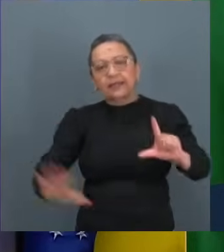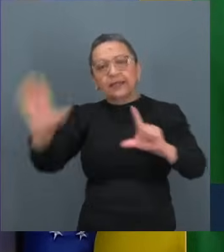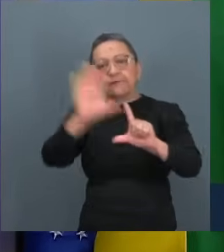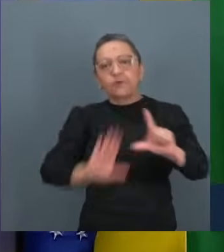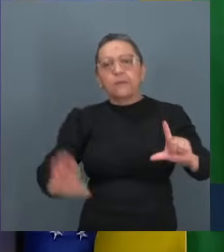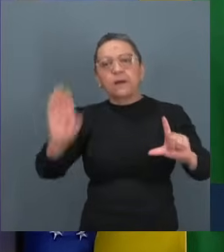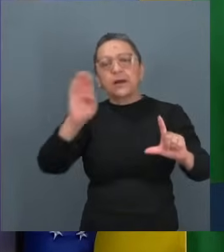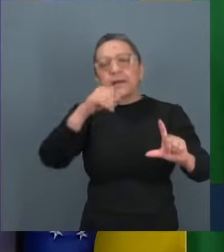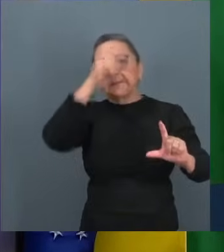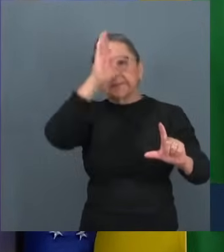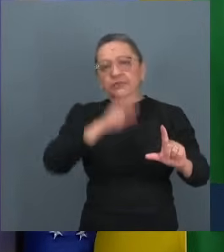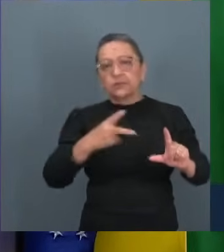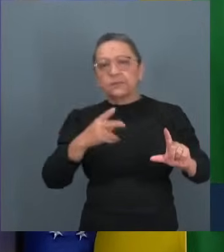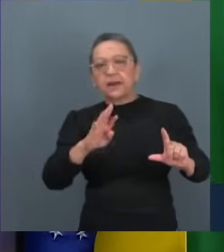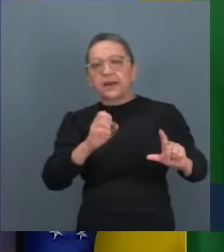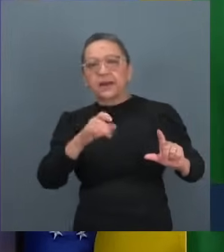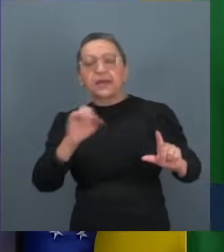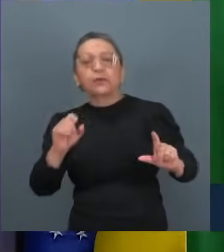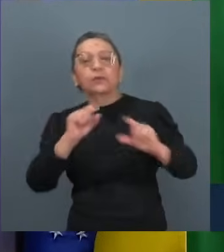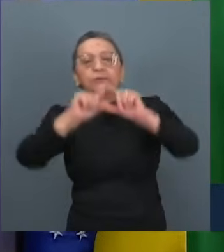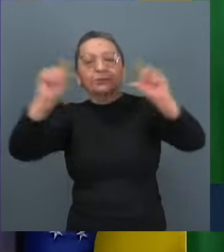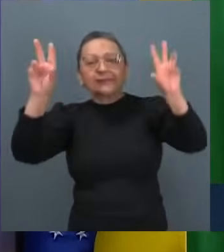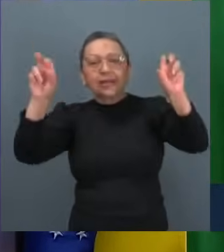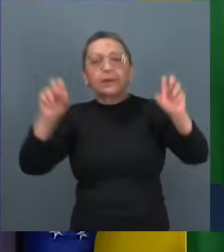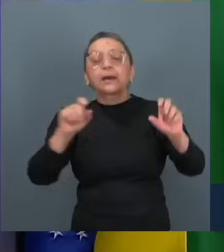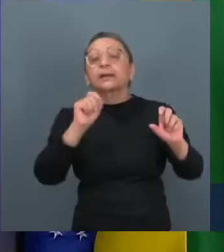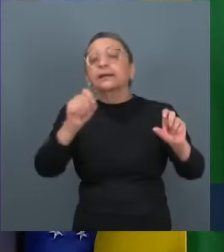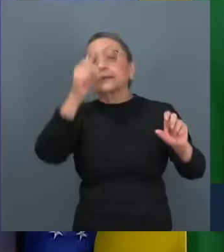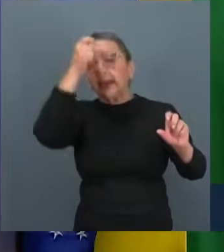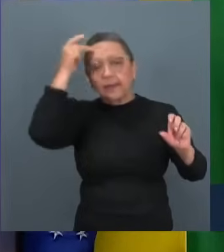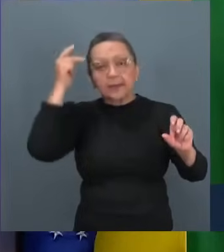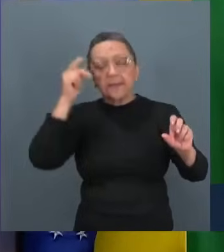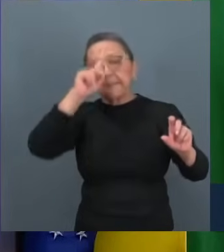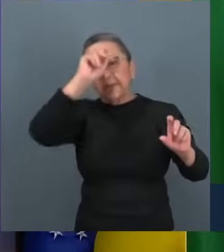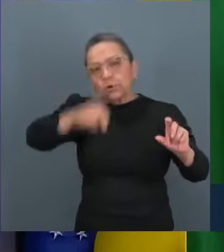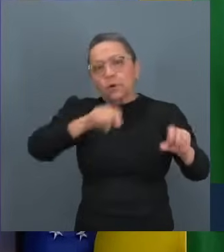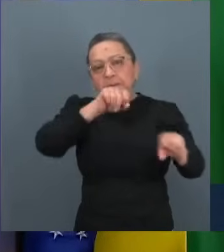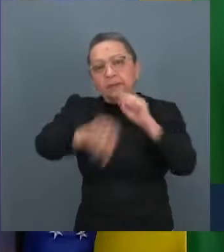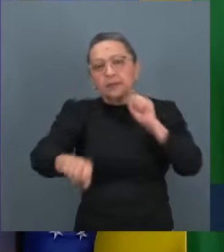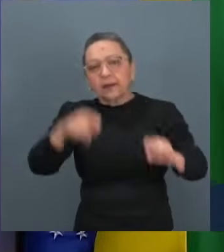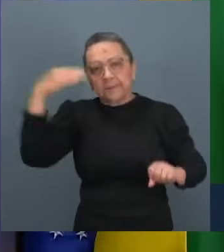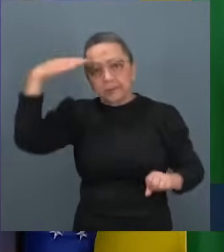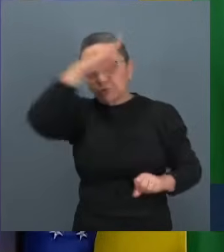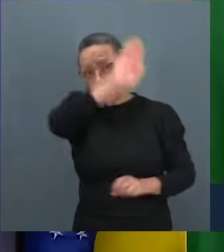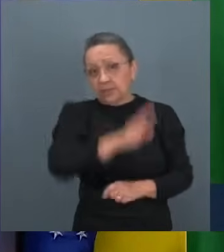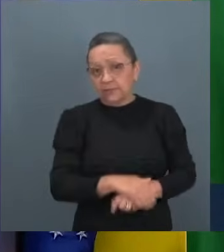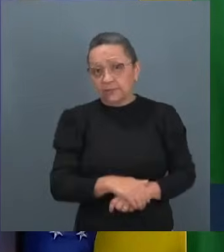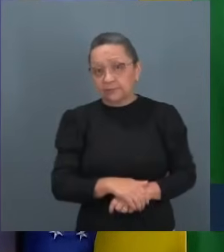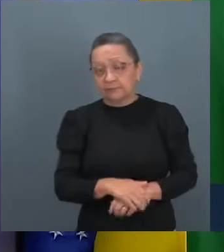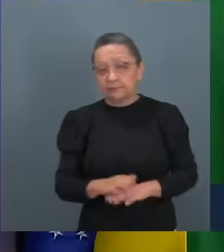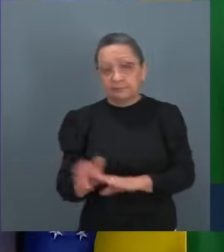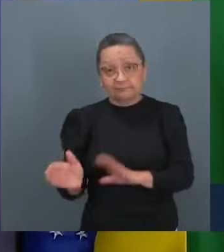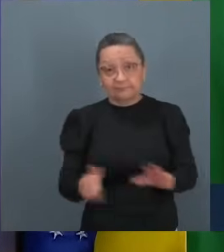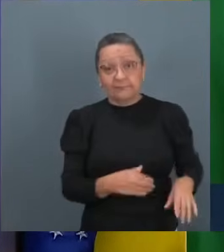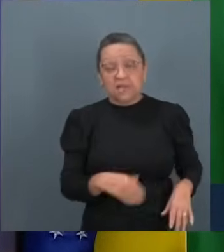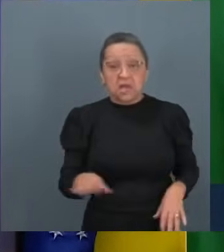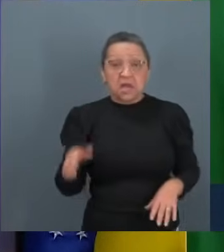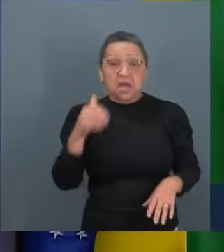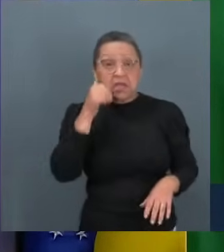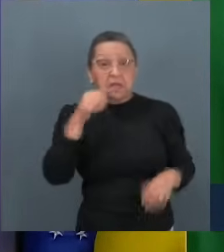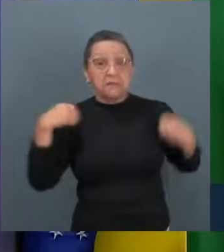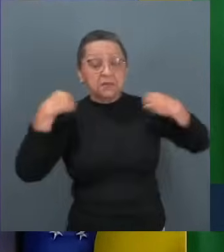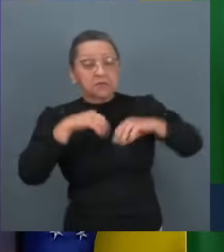Mandou Matar Bolsonaro. Já teve a censura, e ela disse assim, olha, não devemos